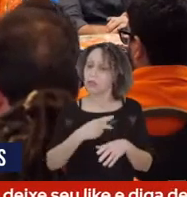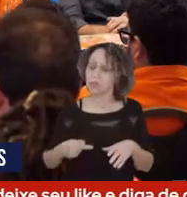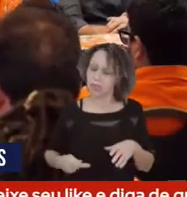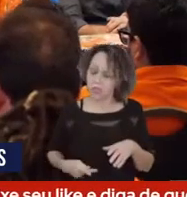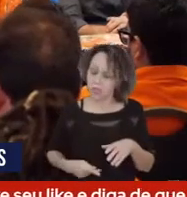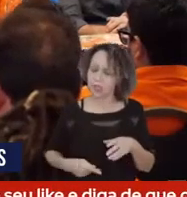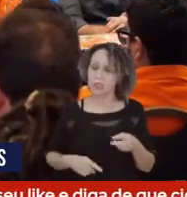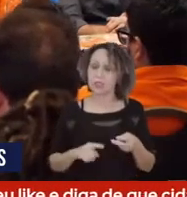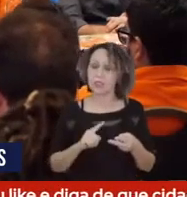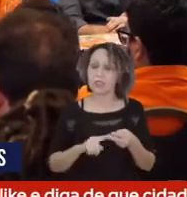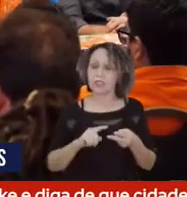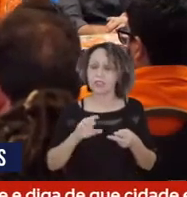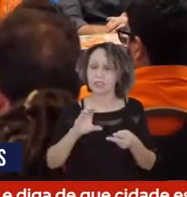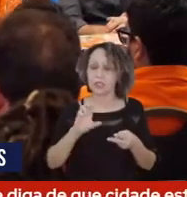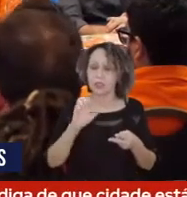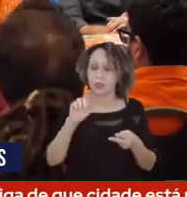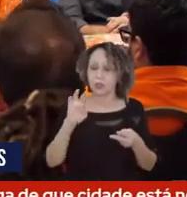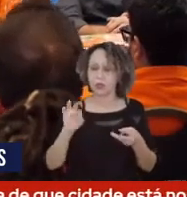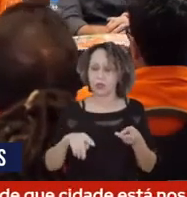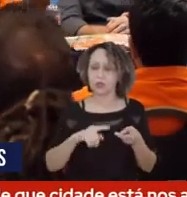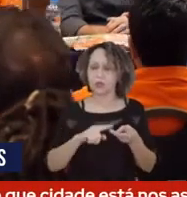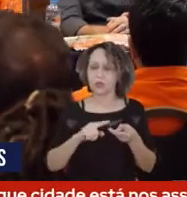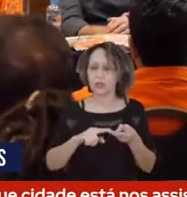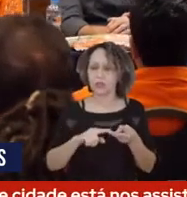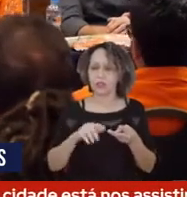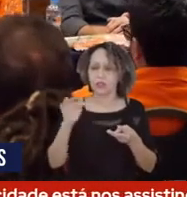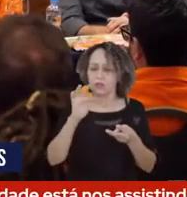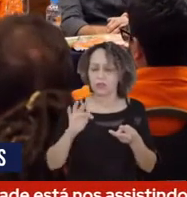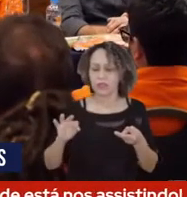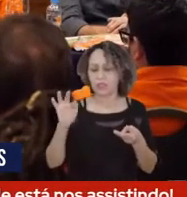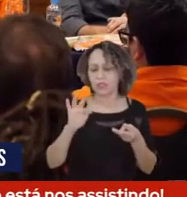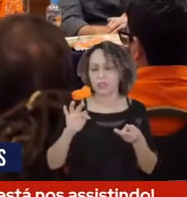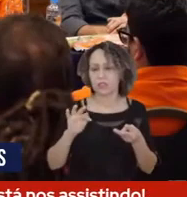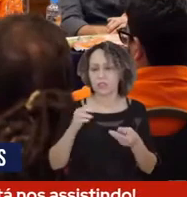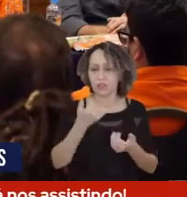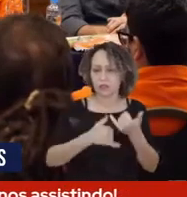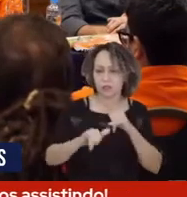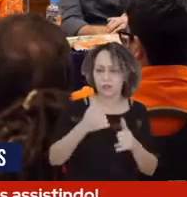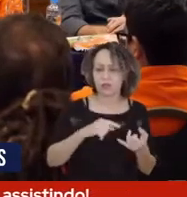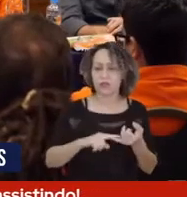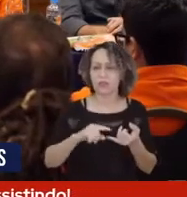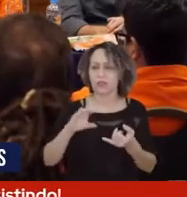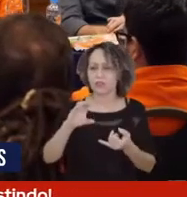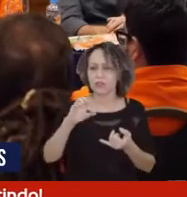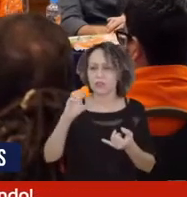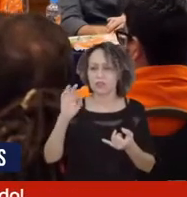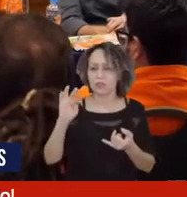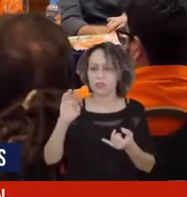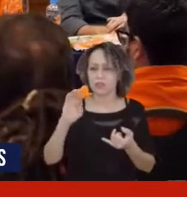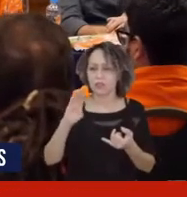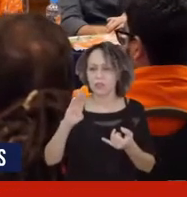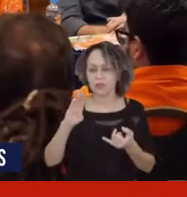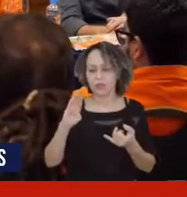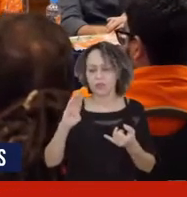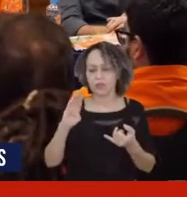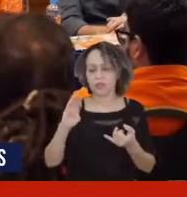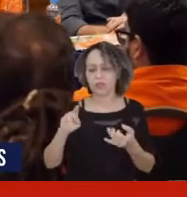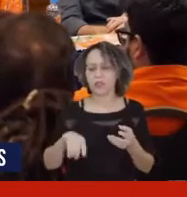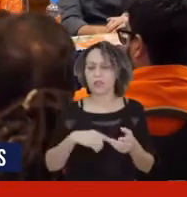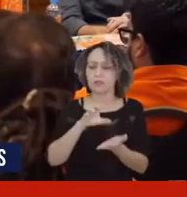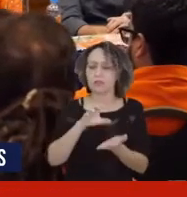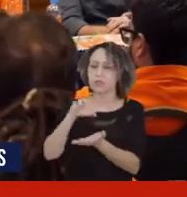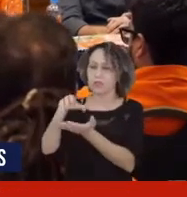Confederação Nacional dos Químicos, da Industrial, da CTB, da Anapetro, do Setorial de Energia do